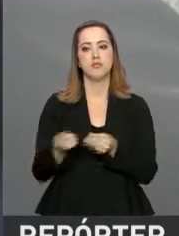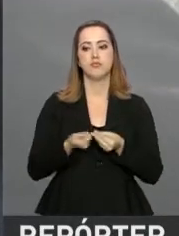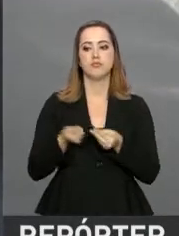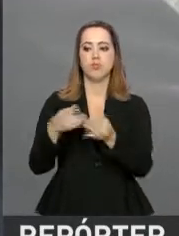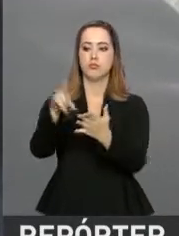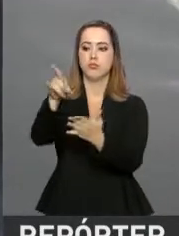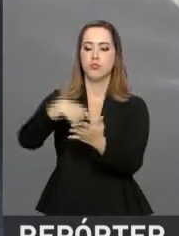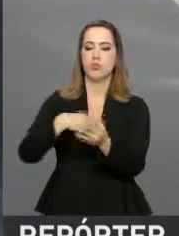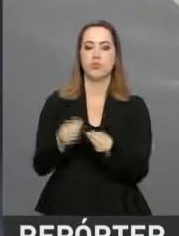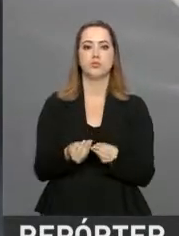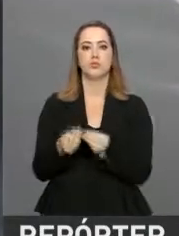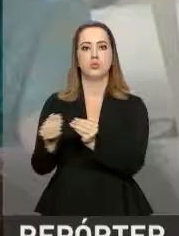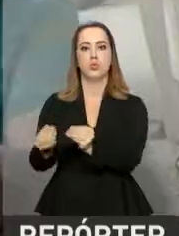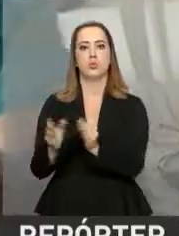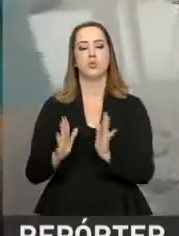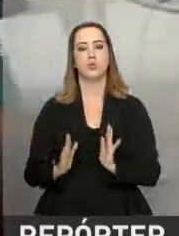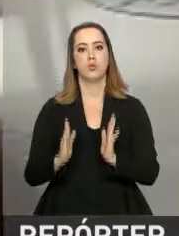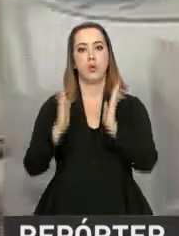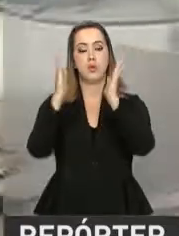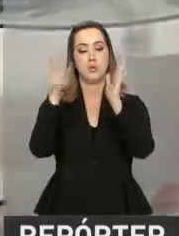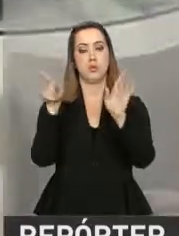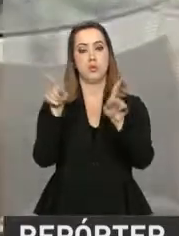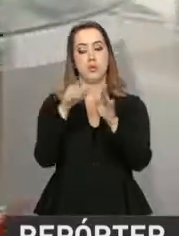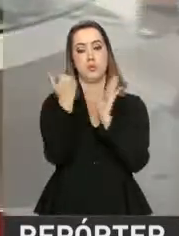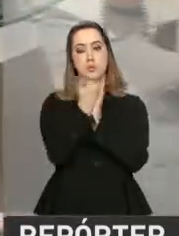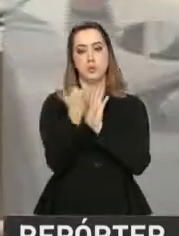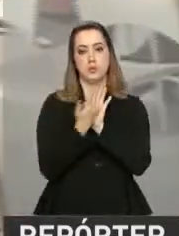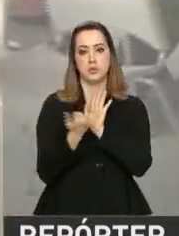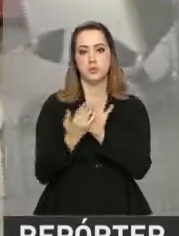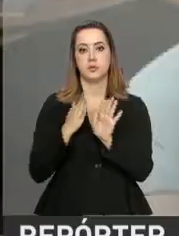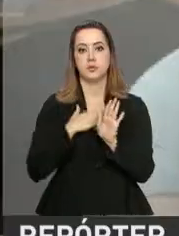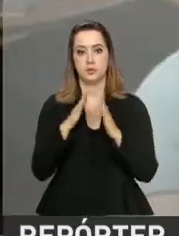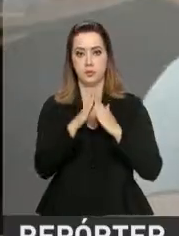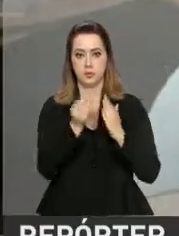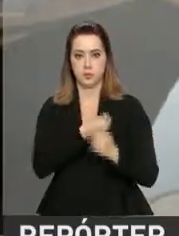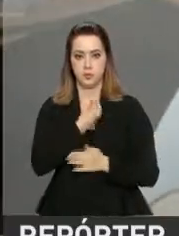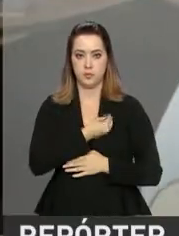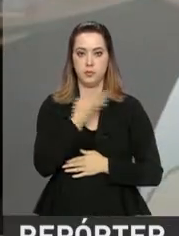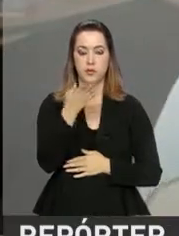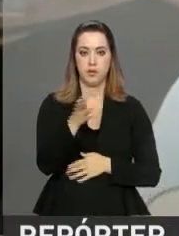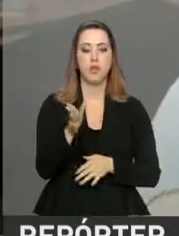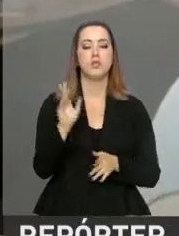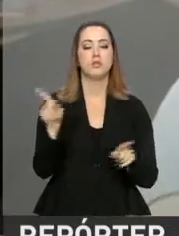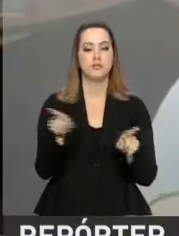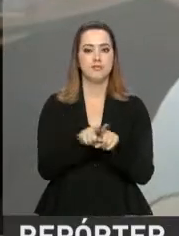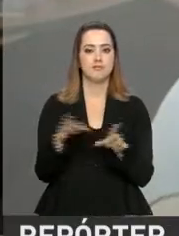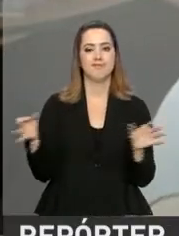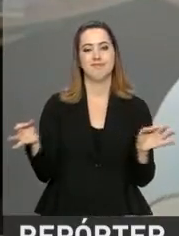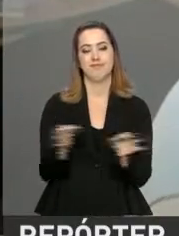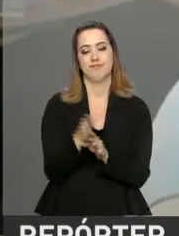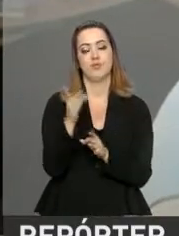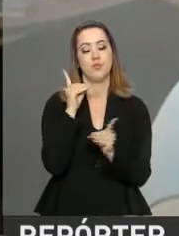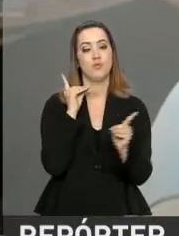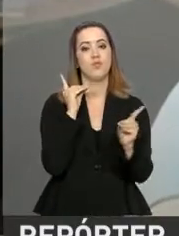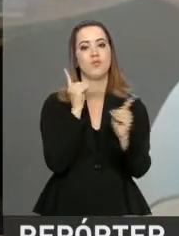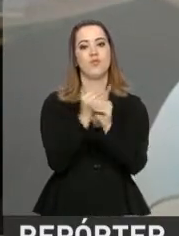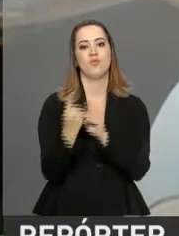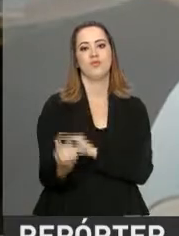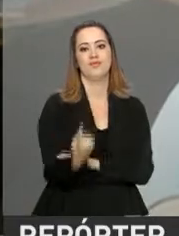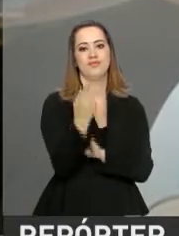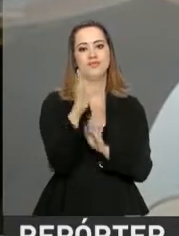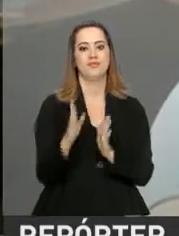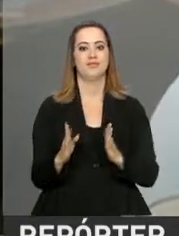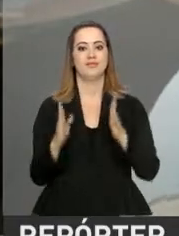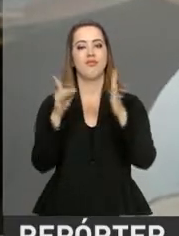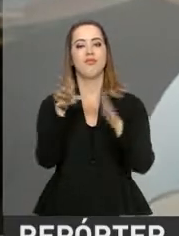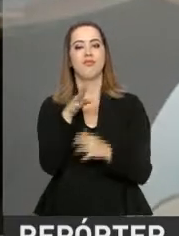os documentos para financiar o apartamento pelo programa Minha Casa Minha Vida finalmente Encontraram o imóvel que